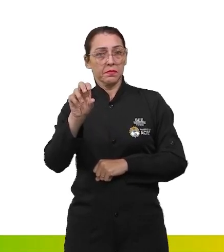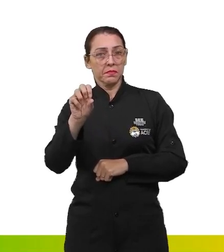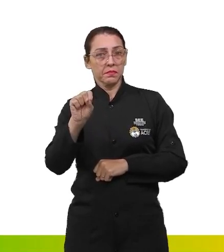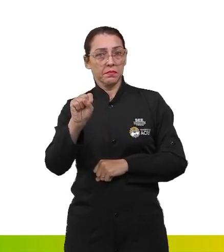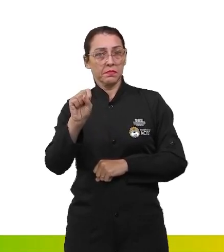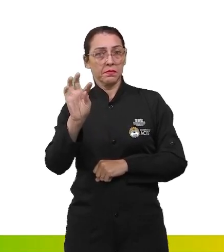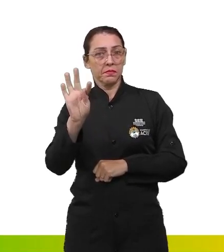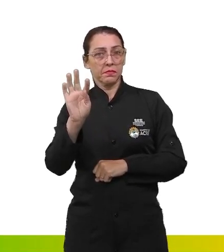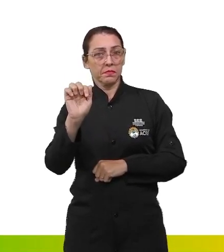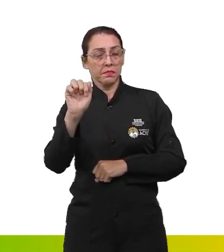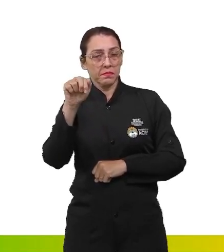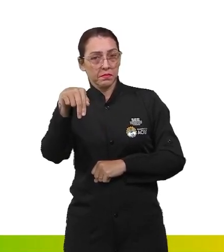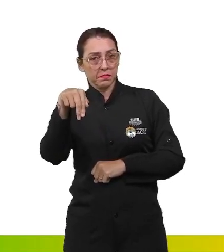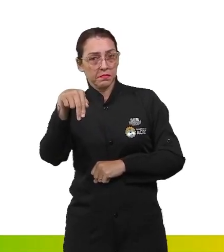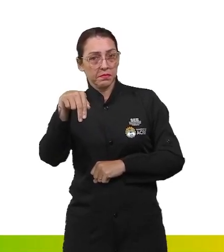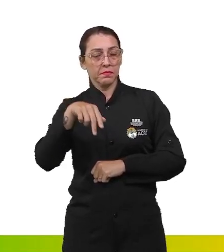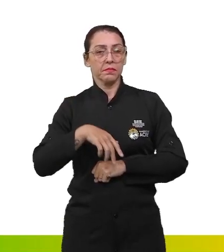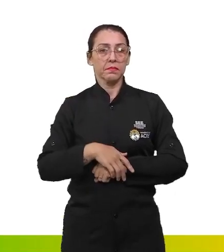gusta,